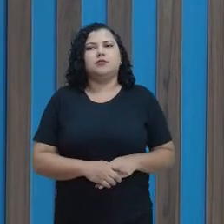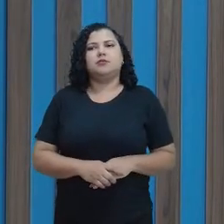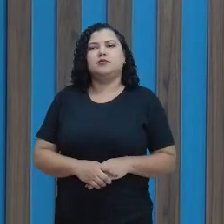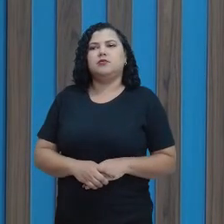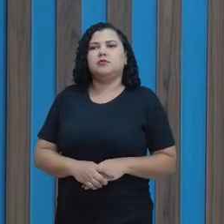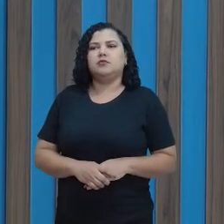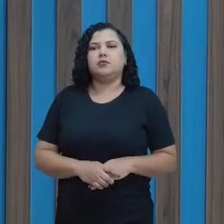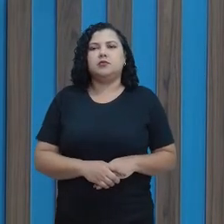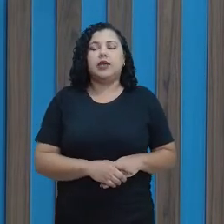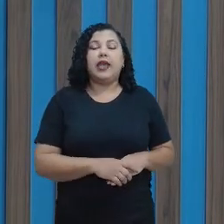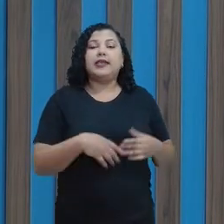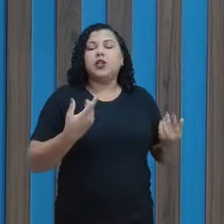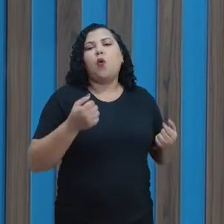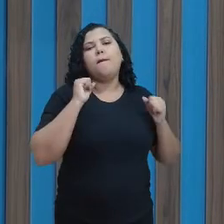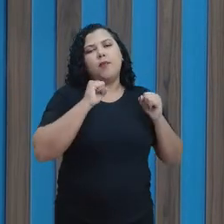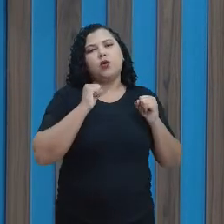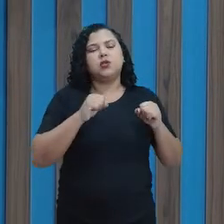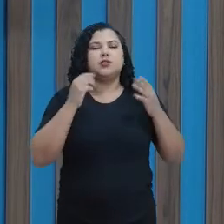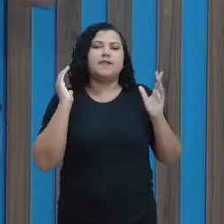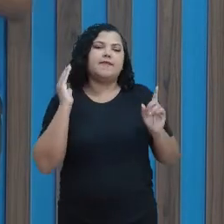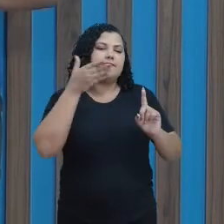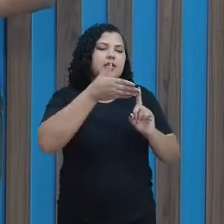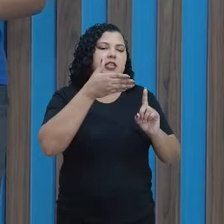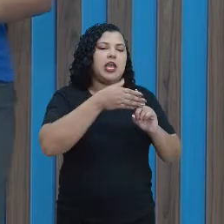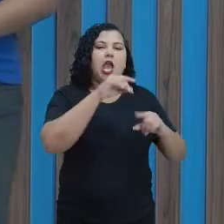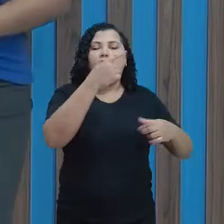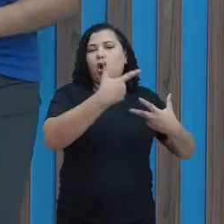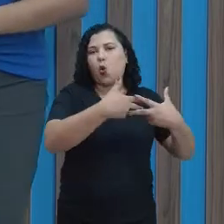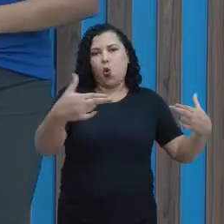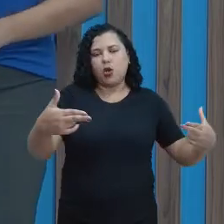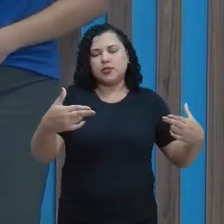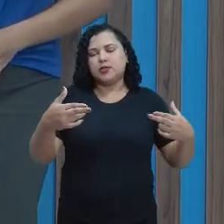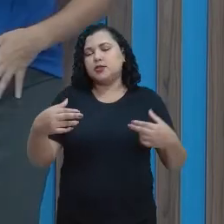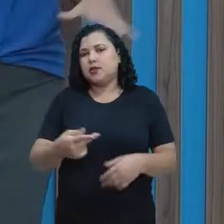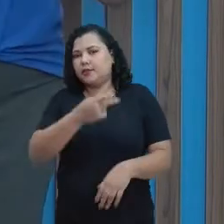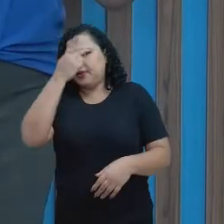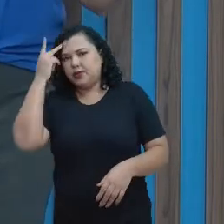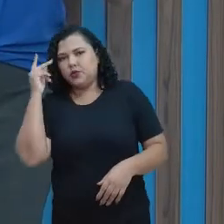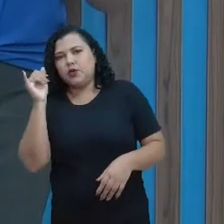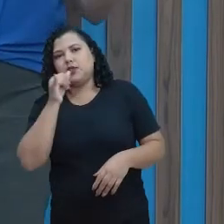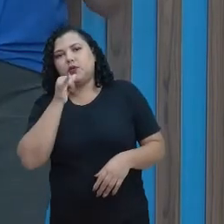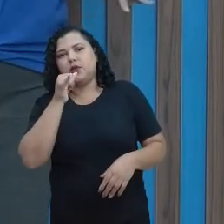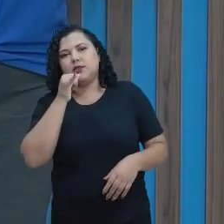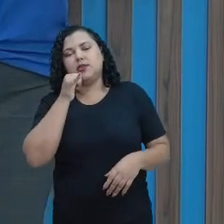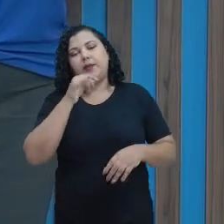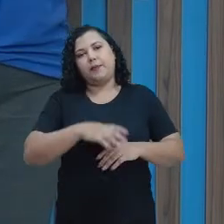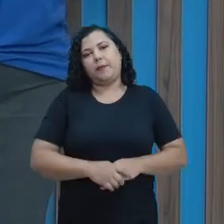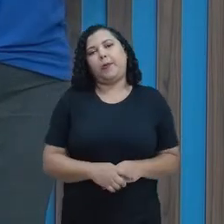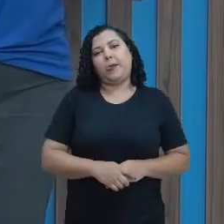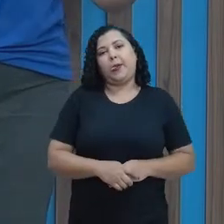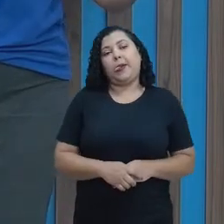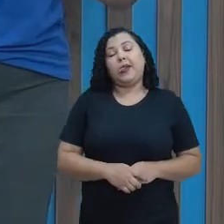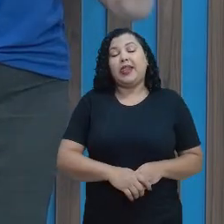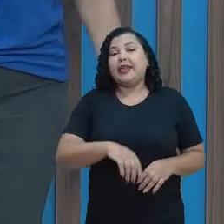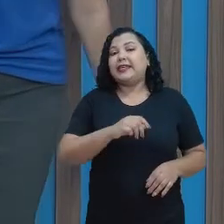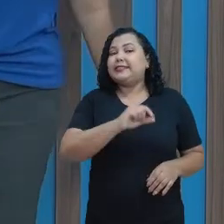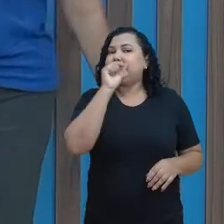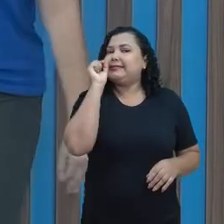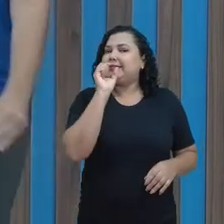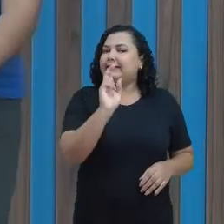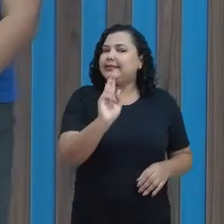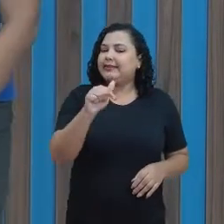a coisas ou a pessoas. Então, veja, é diferente do quem, que é somente para